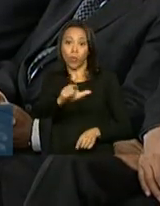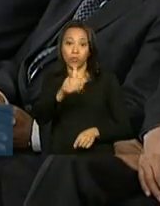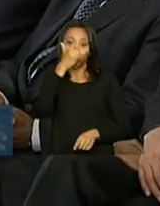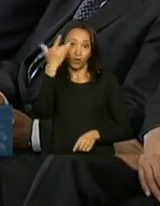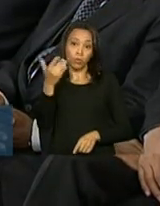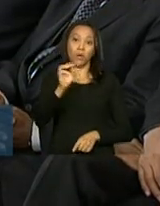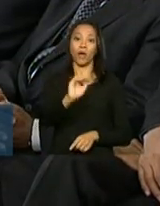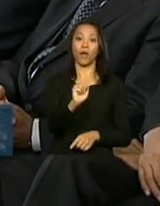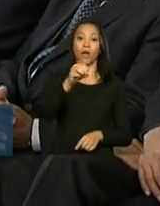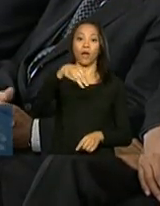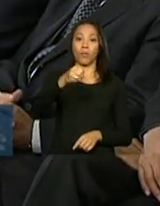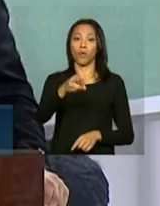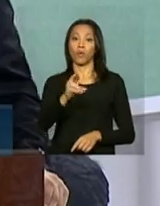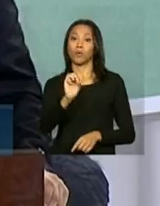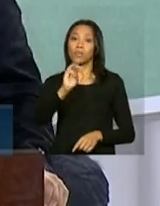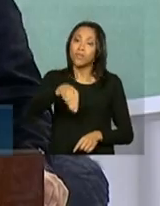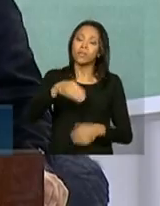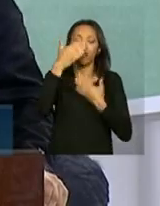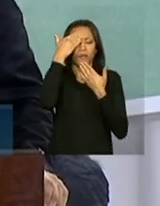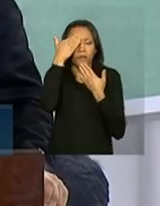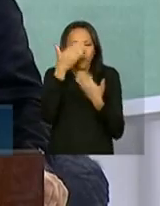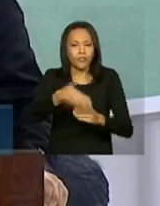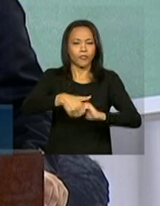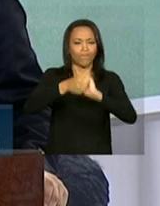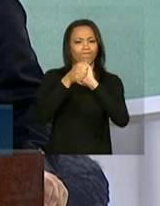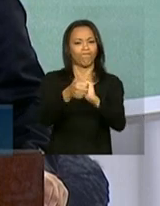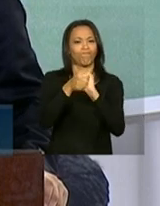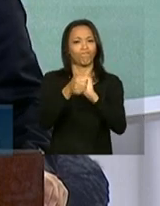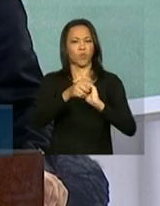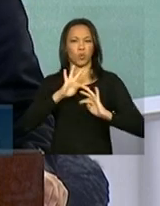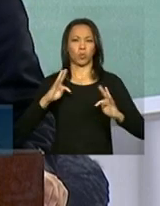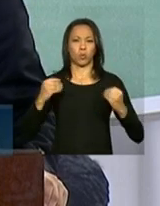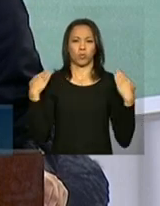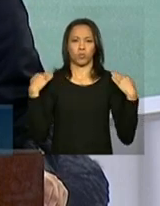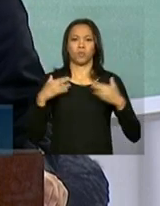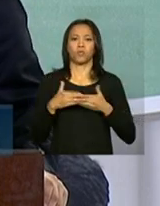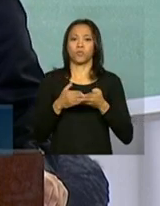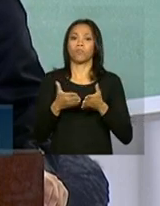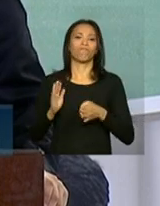agradecer profundamente a parceria com todas as Forças Armadas.